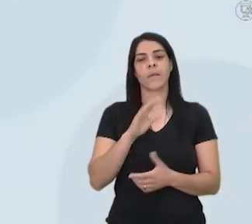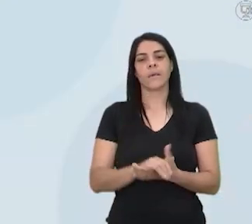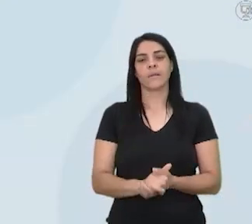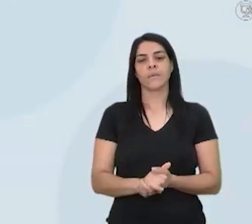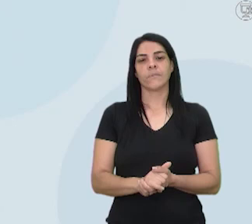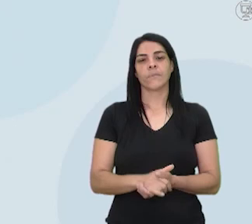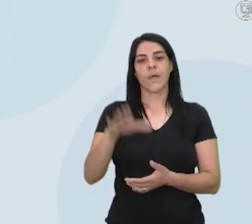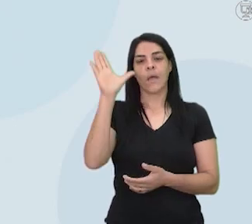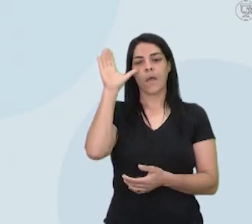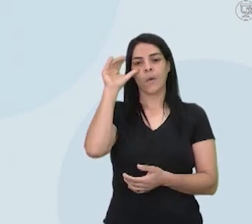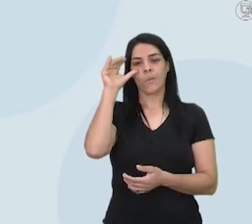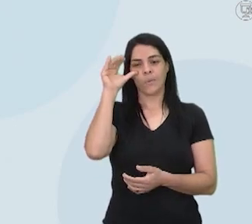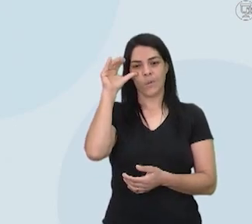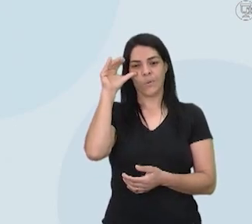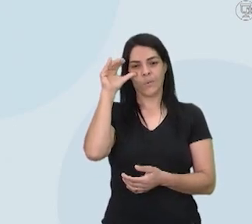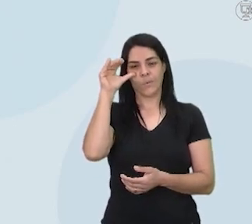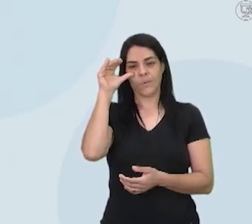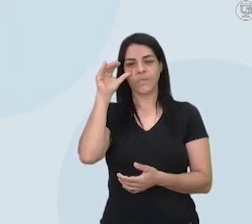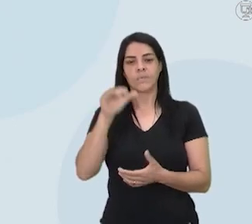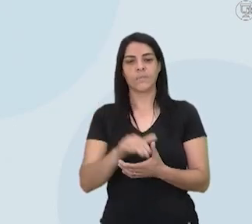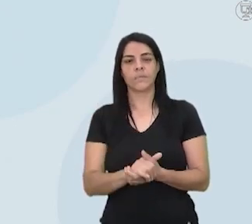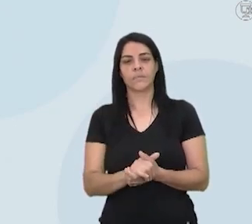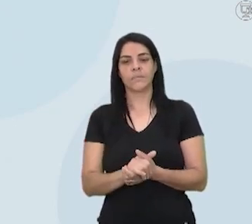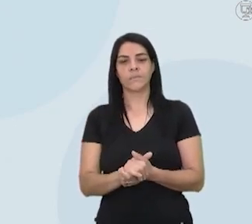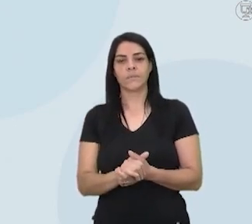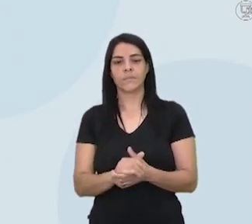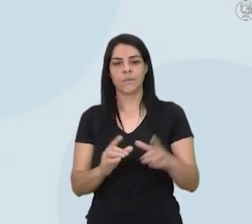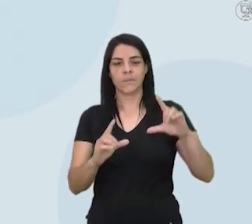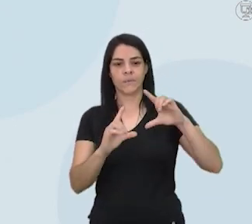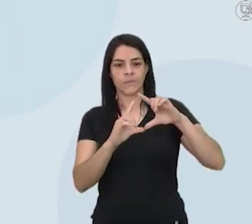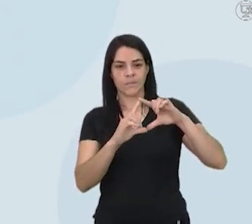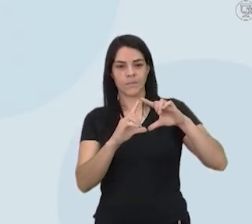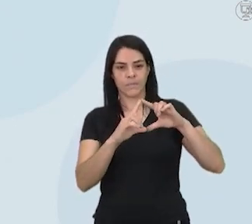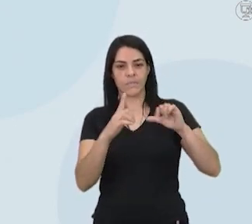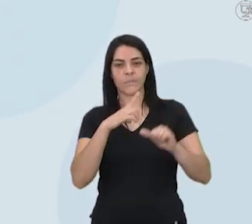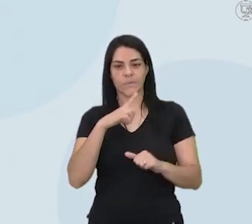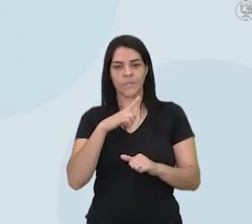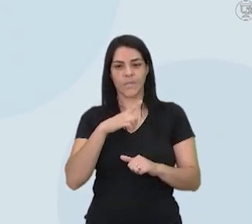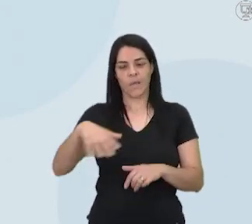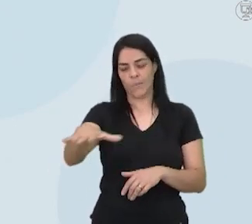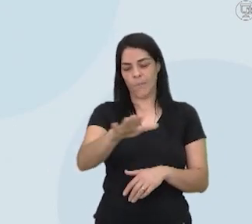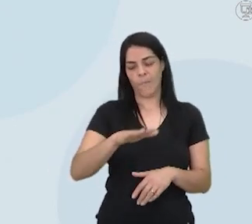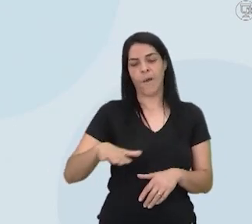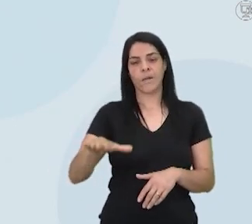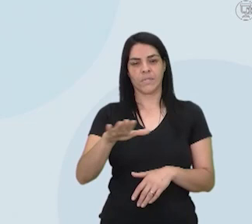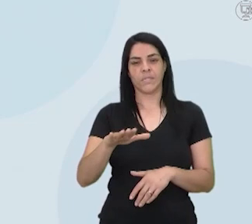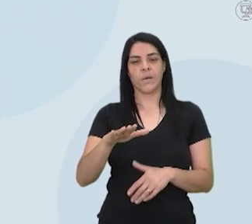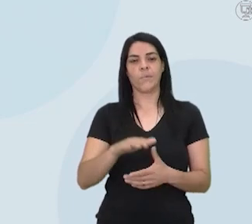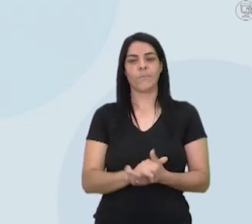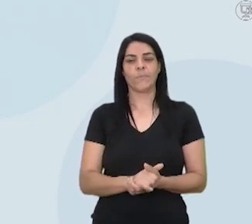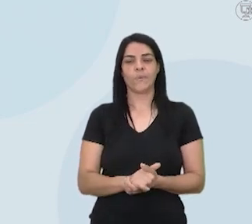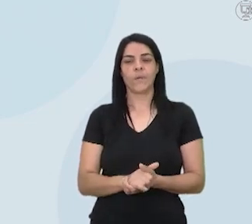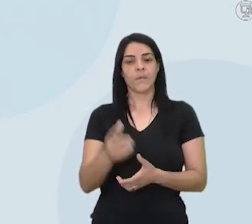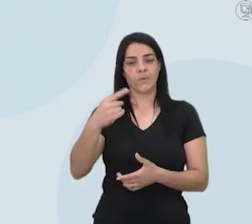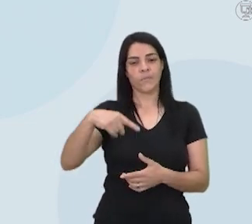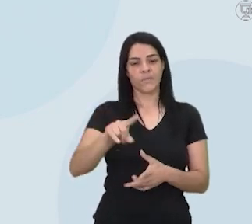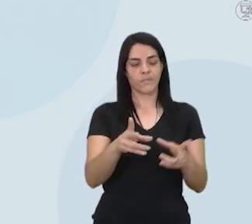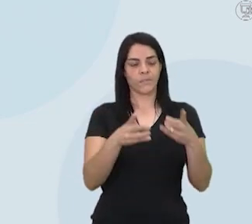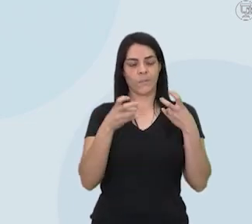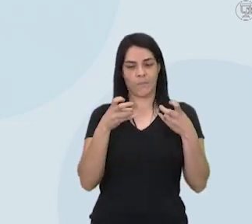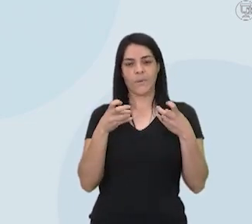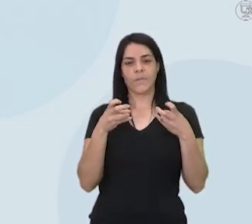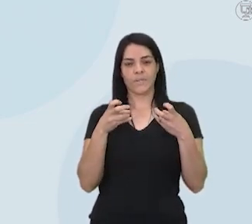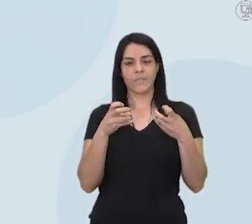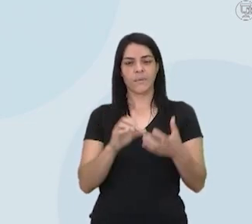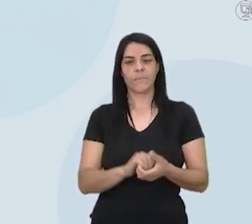a curiosidade sobre os triângulos das Bermudas, né? A gente tem uma região ali, que é essa região que vocês estão vendo que está aí